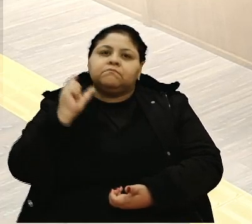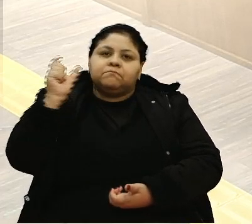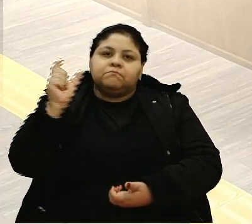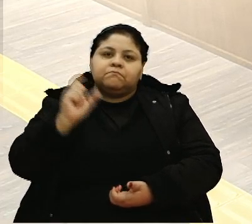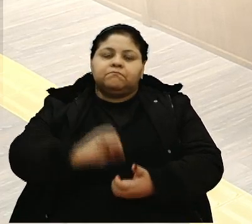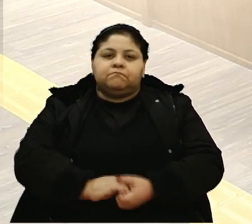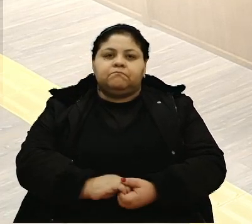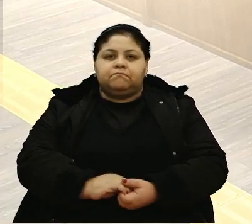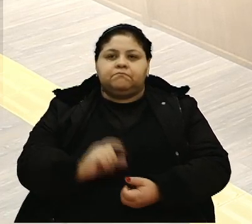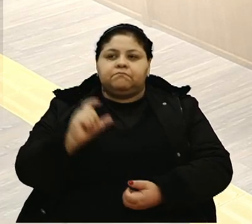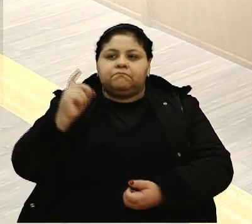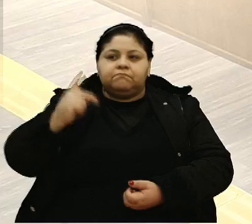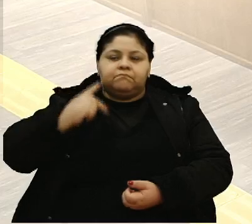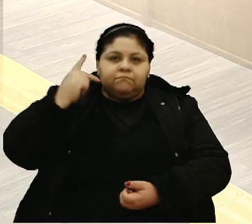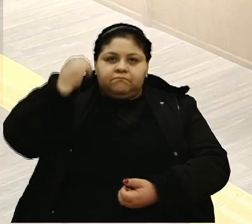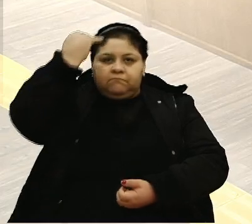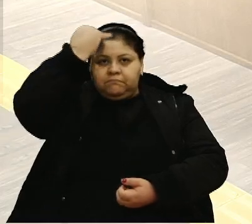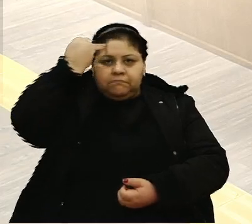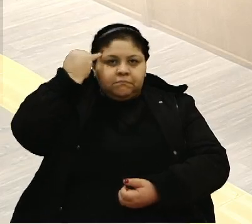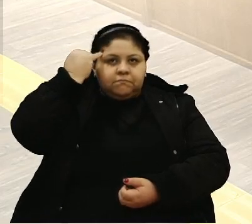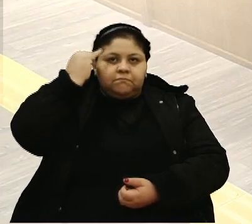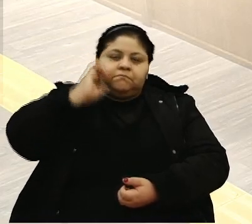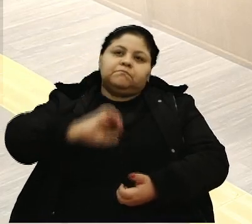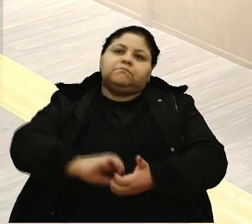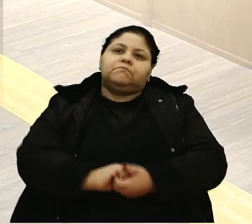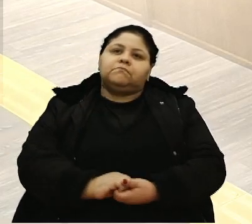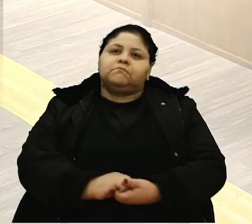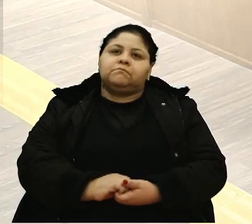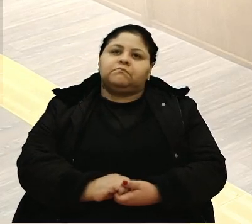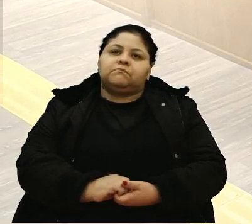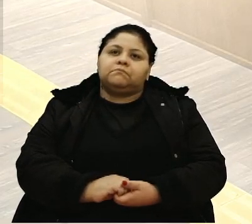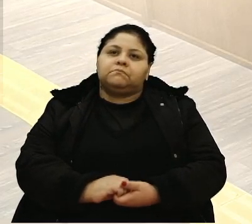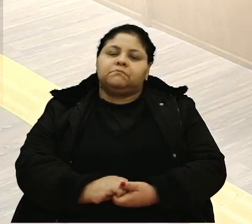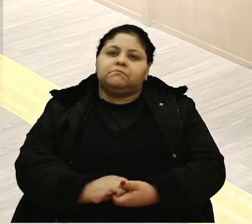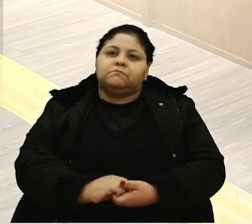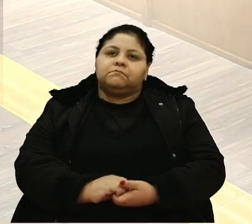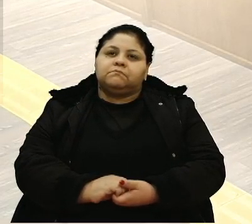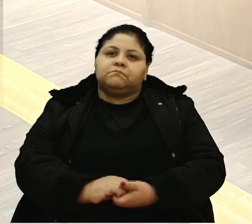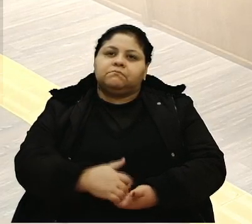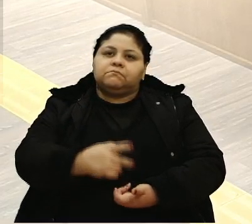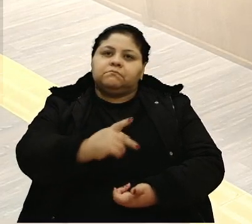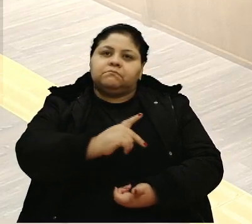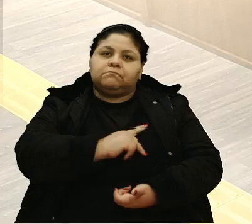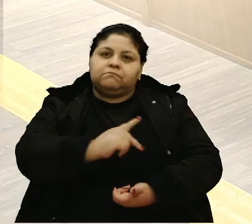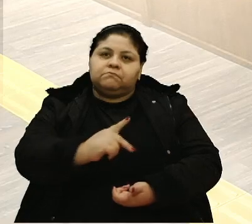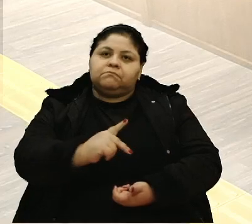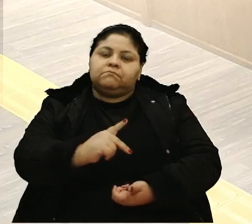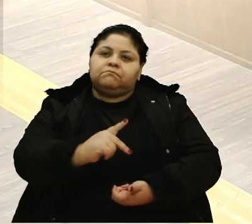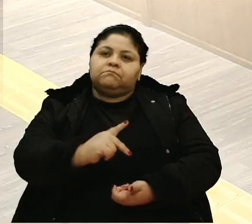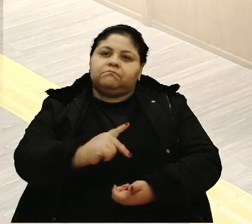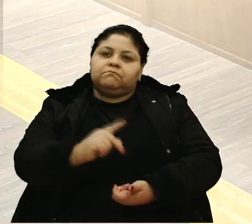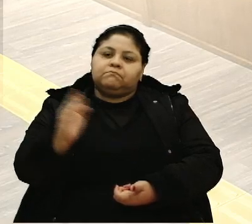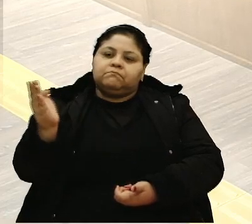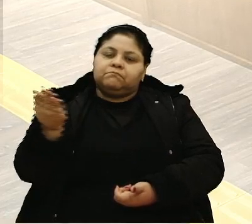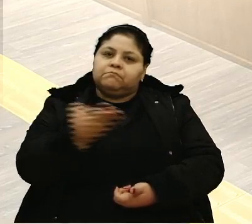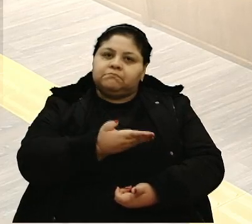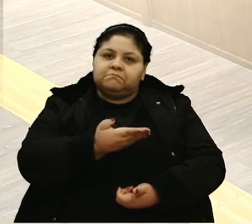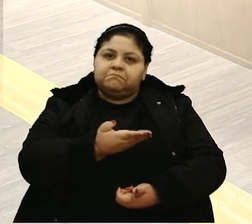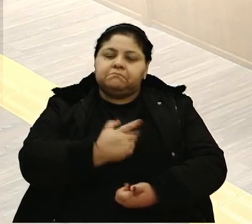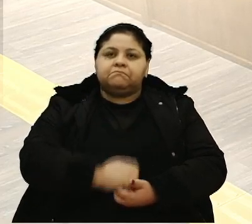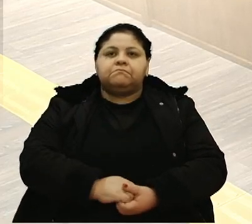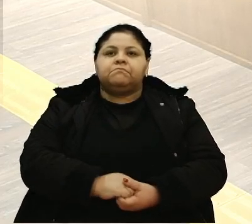a palavra, vereador Zé D'Ambrós. Peço a palavra, presidente. Senhora presidente, nobres